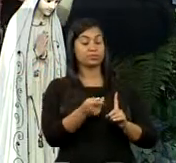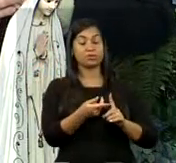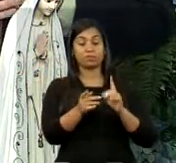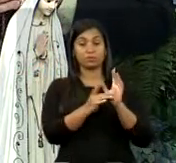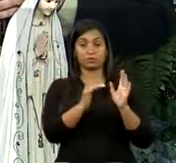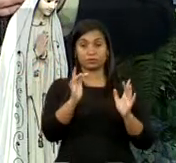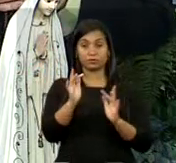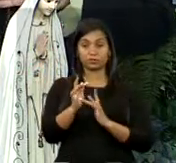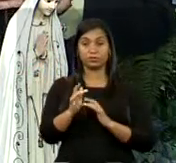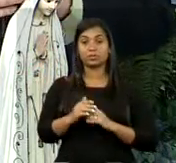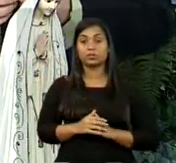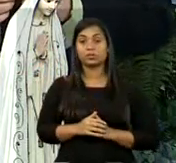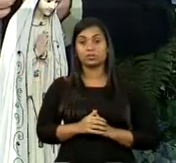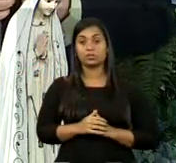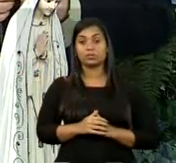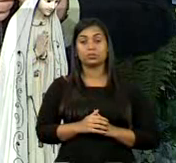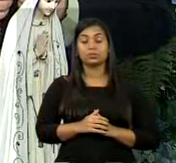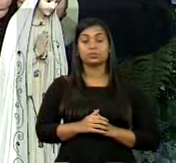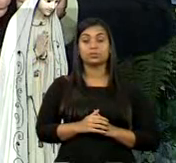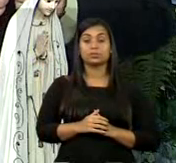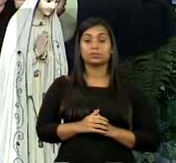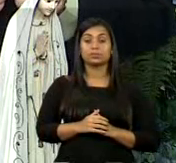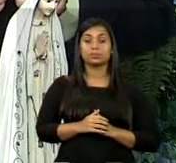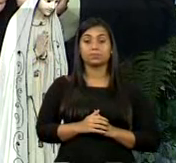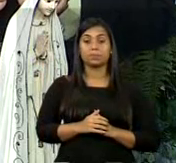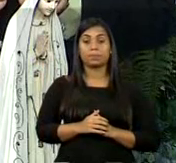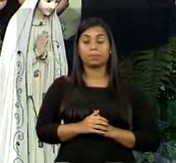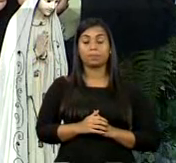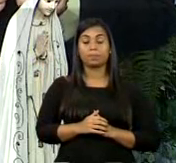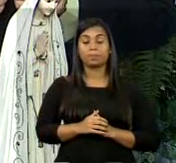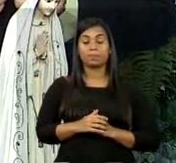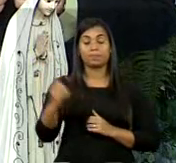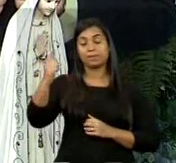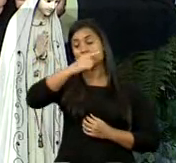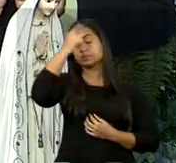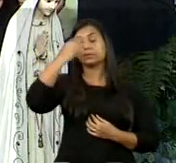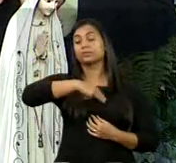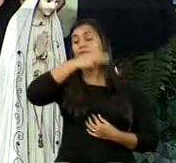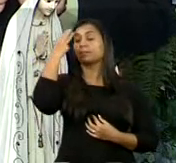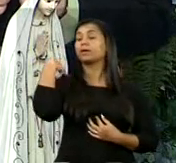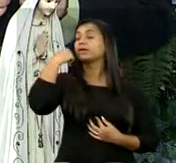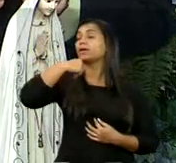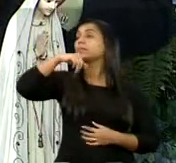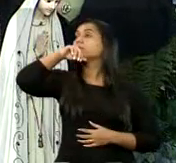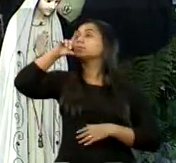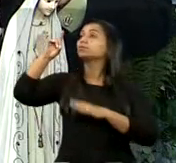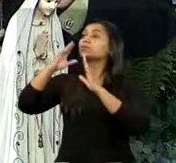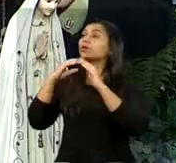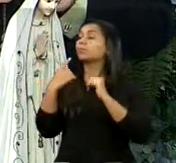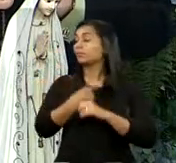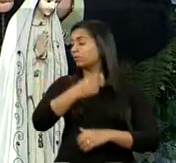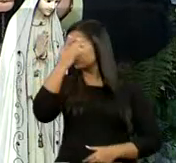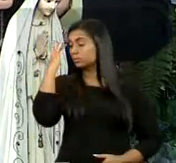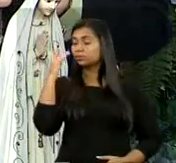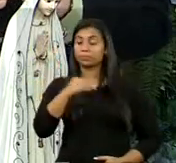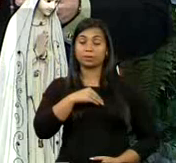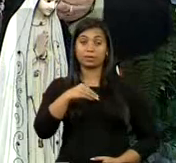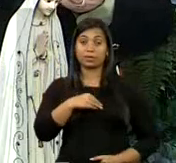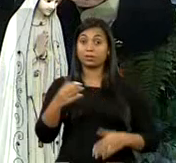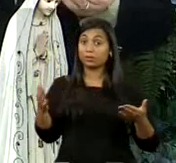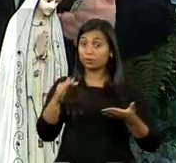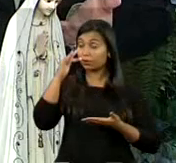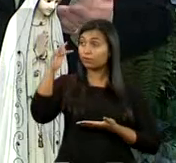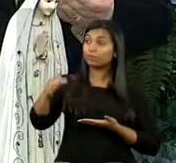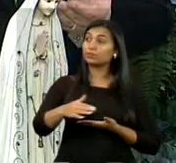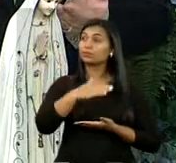mulheres, e bendito é o fruto do vosso ventre, Jesus. Santa Maria, Mãe de Deus, rogai por nós,